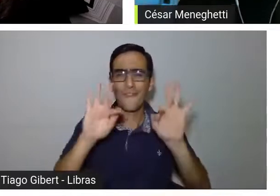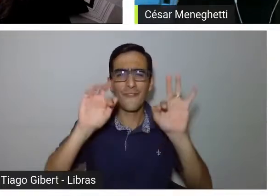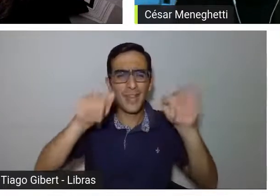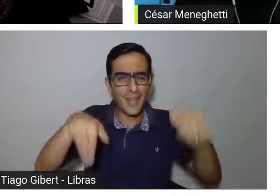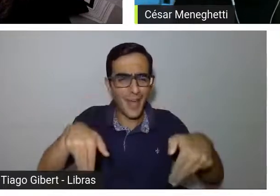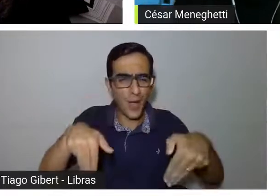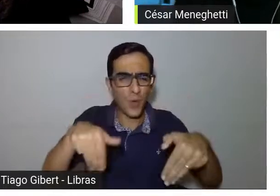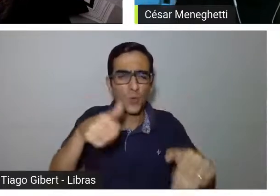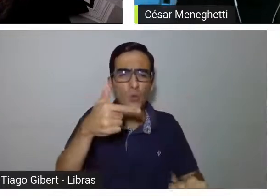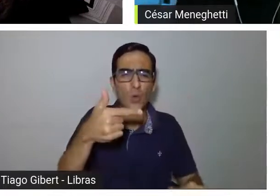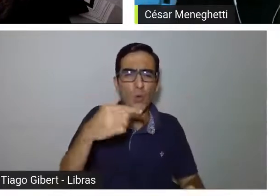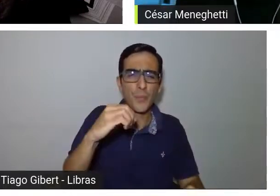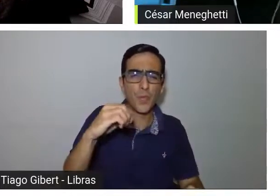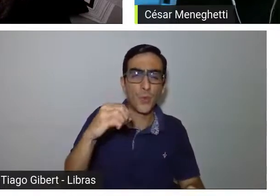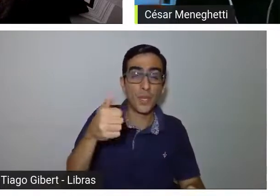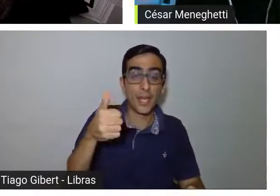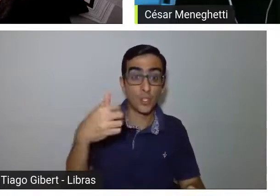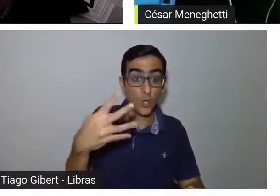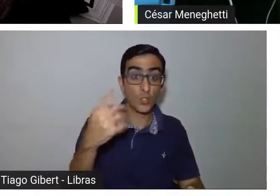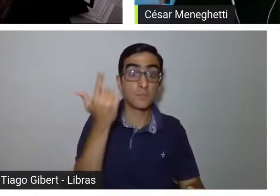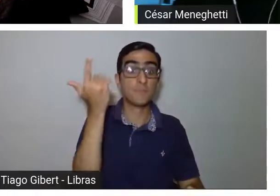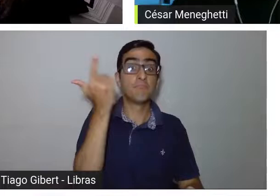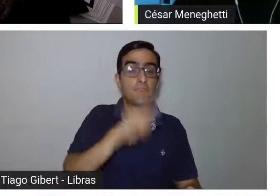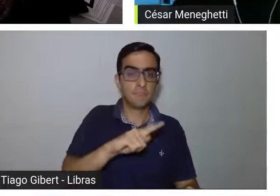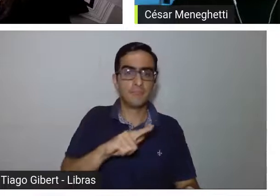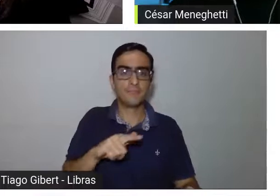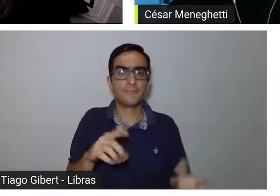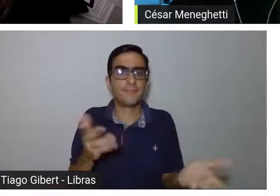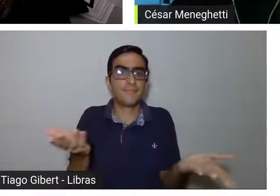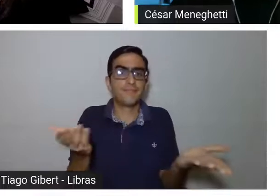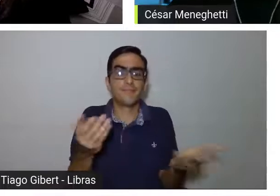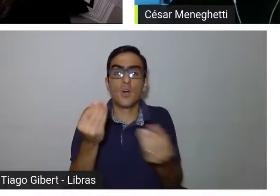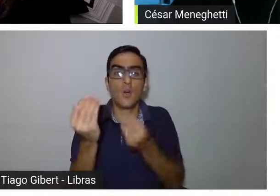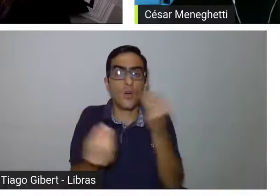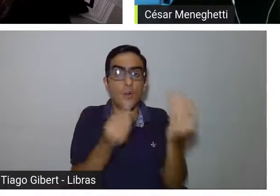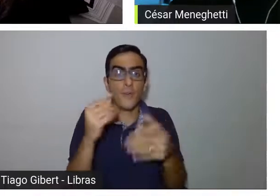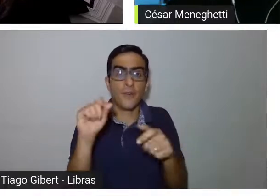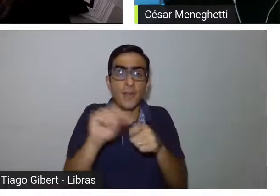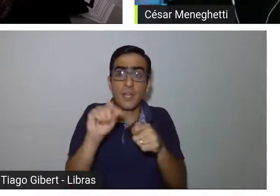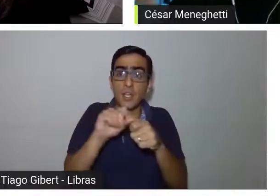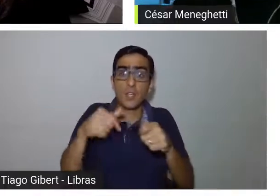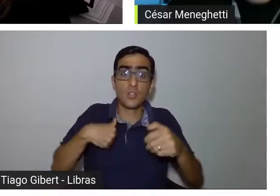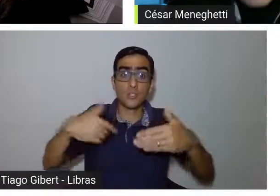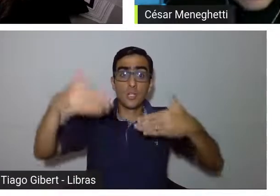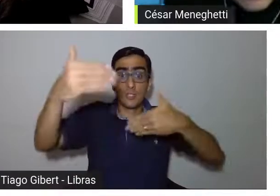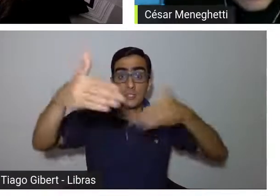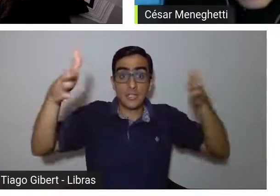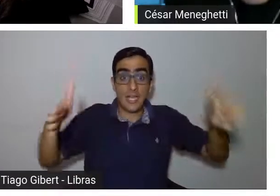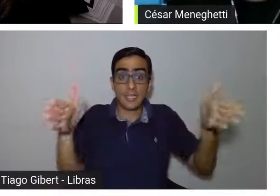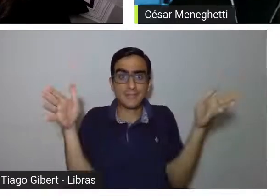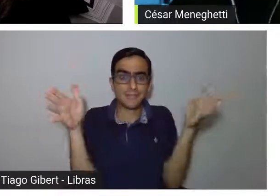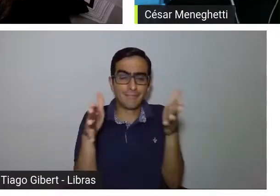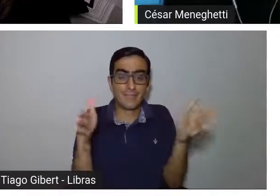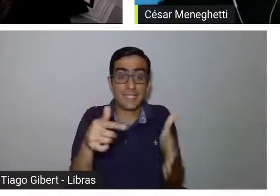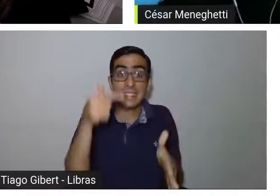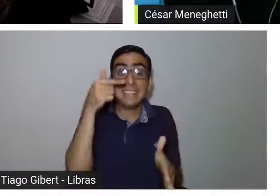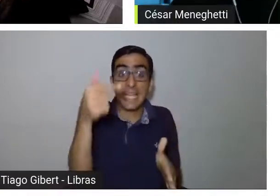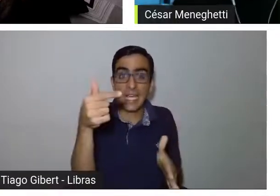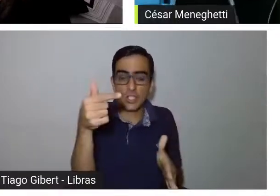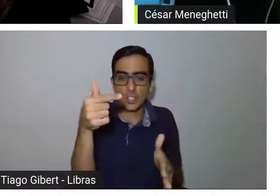conseguiu. Aí ela falou, olha, mas a gente está no passo e tudo, tem uma sala pequena, não dava para trazer as sete obras.